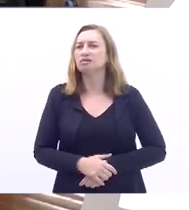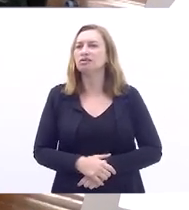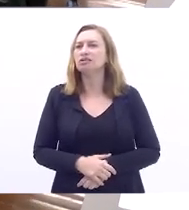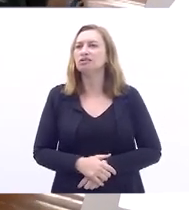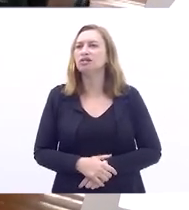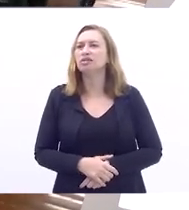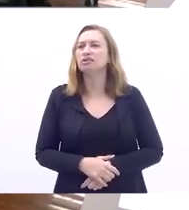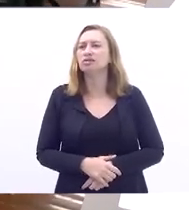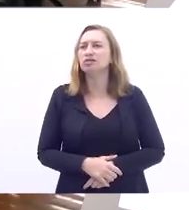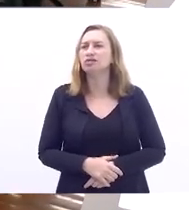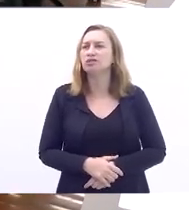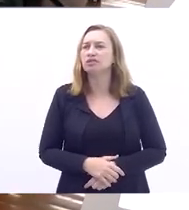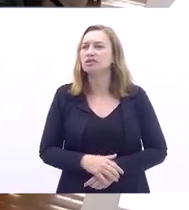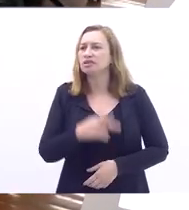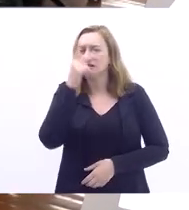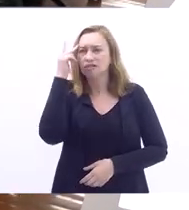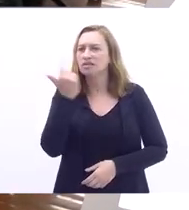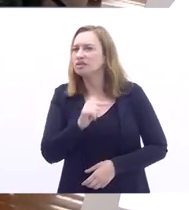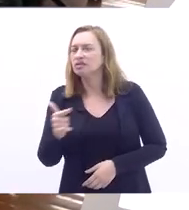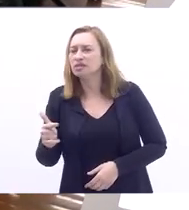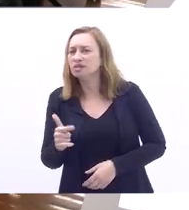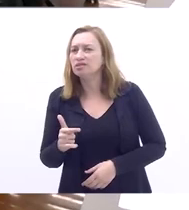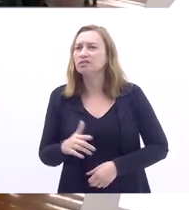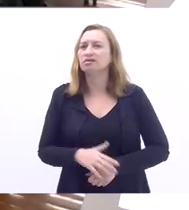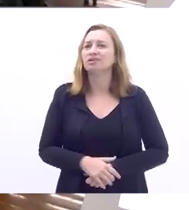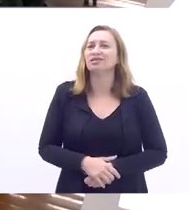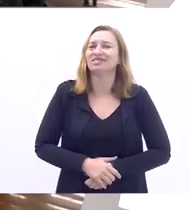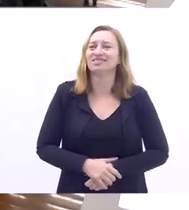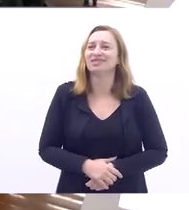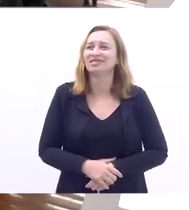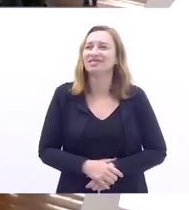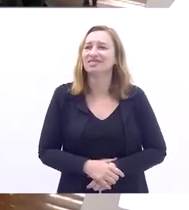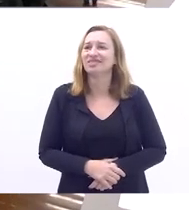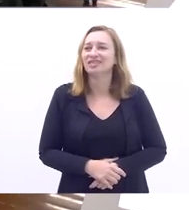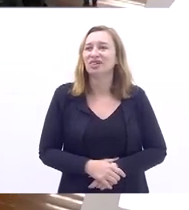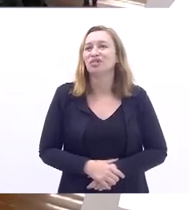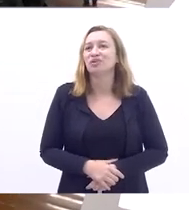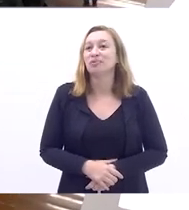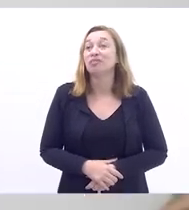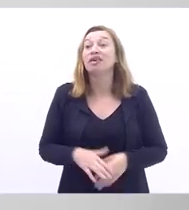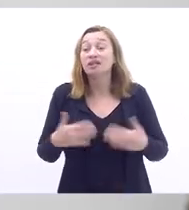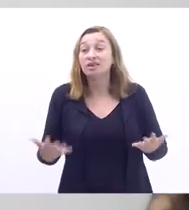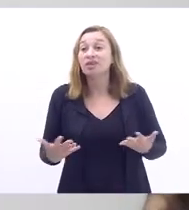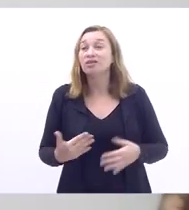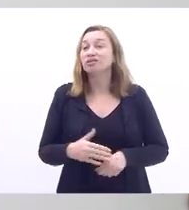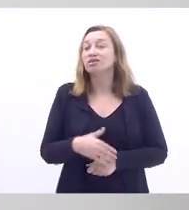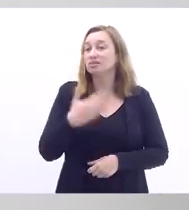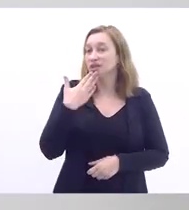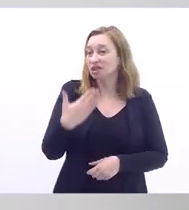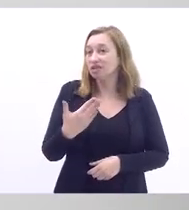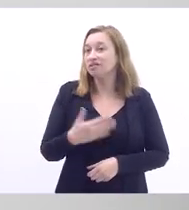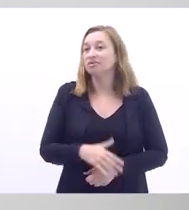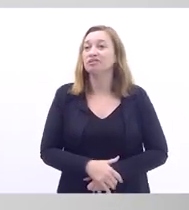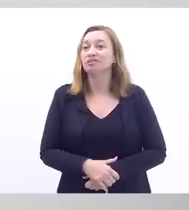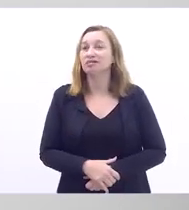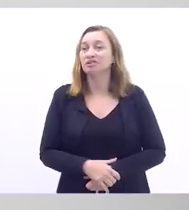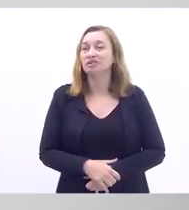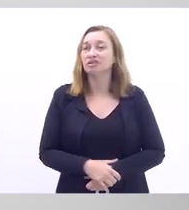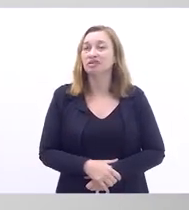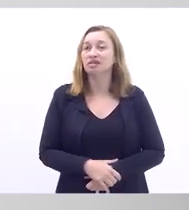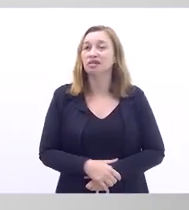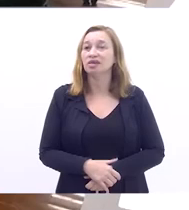se alguém online para fazer os a palavra ou não é tão queria sugerir aqui